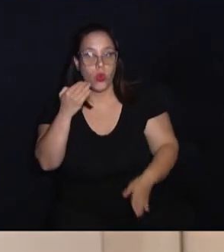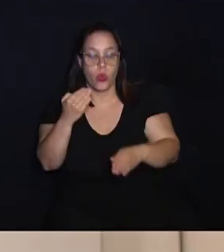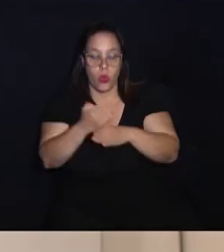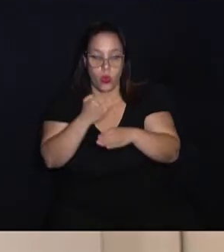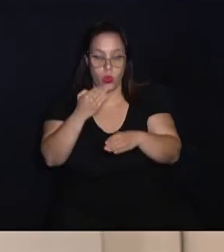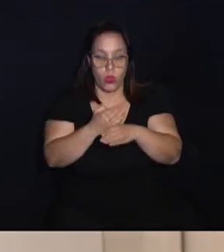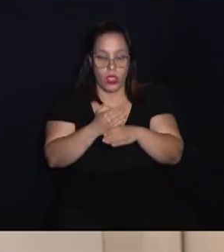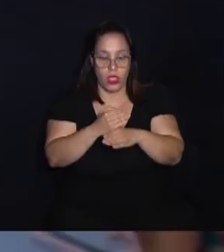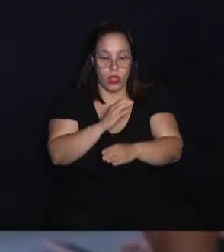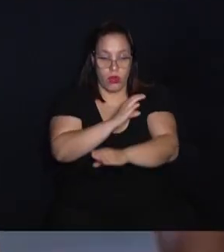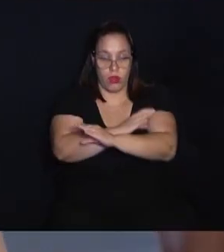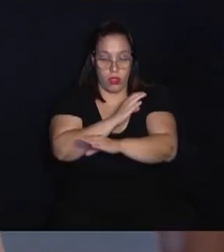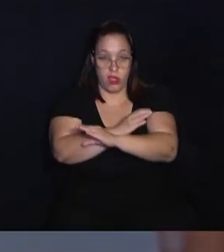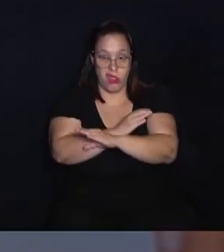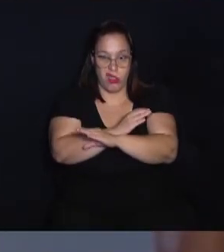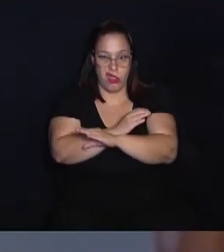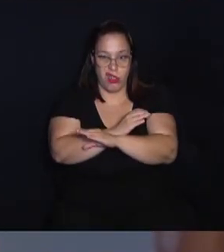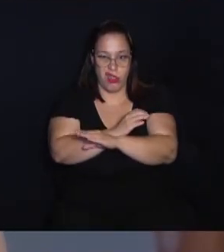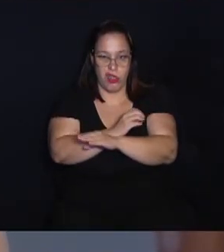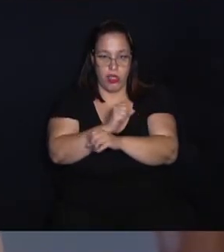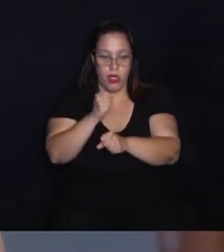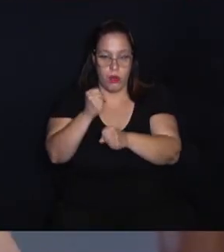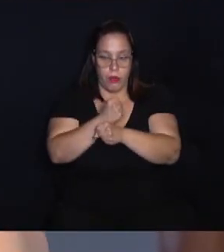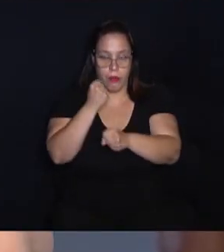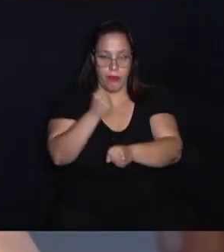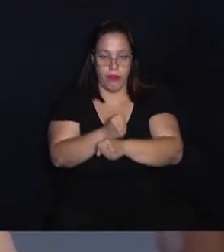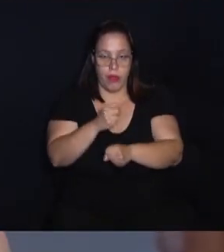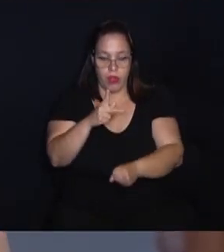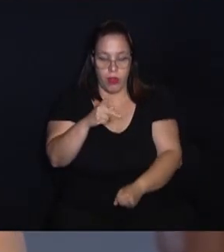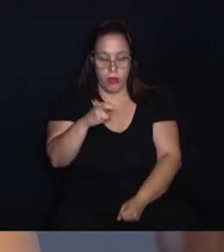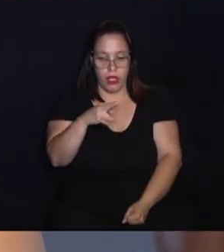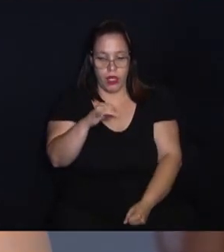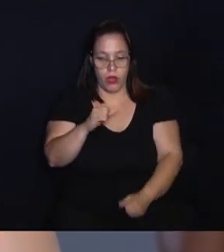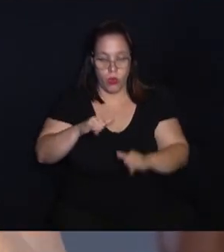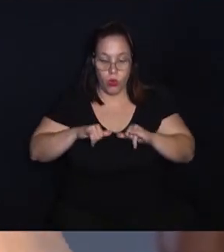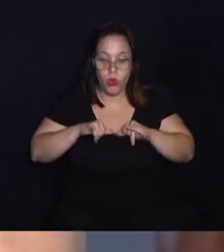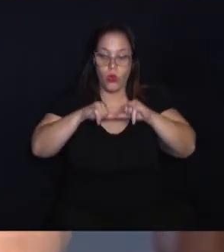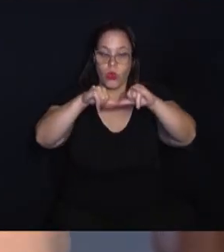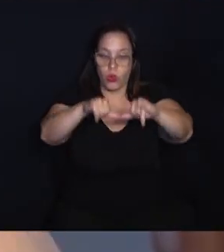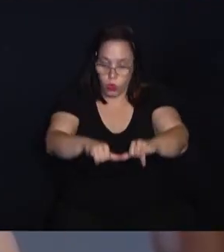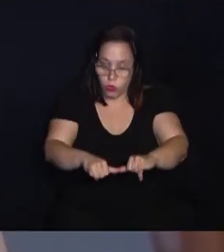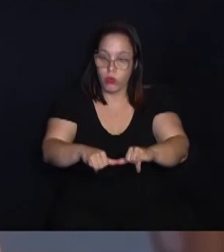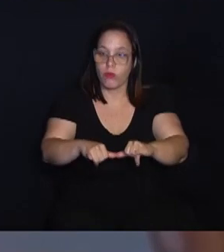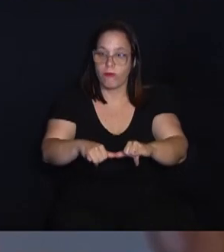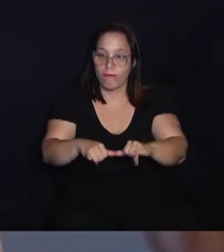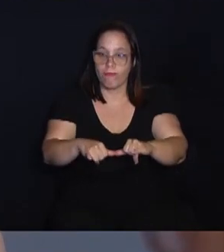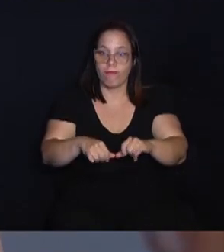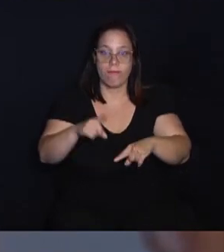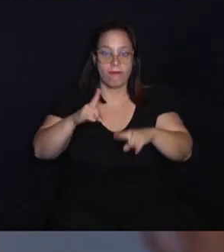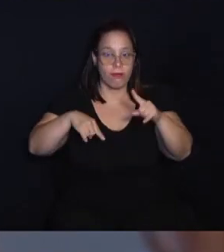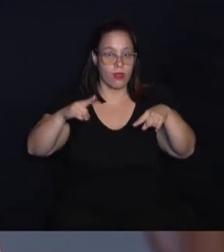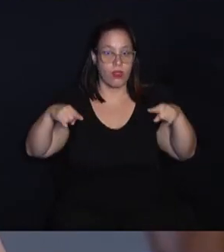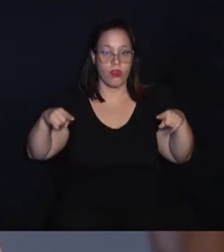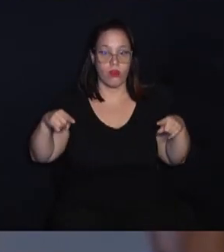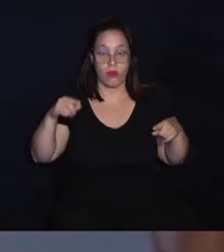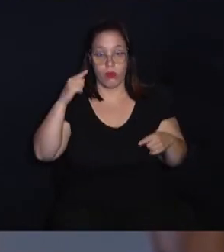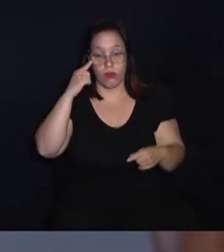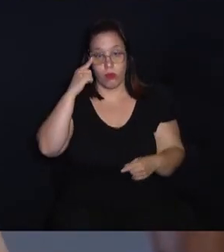civil, servente de obras, pedreiro, os supermercados estão com diversas funções aqui,